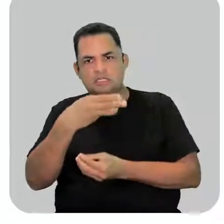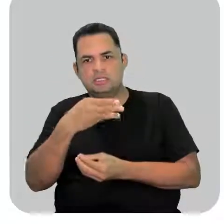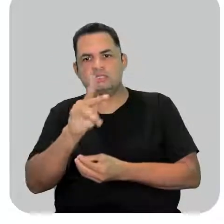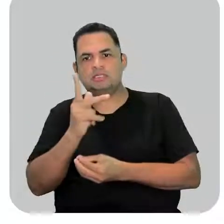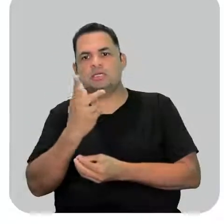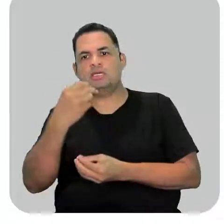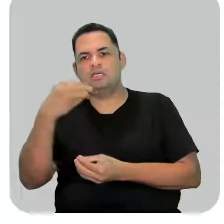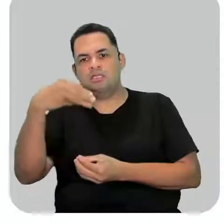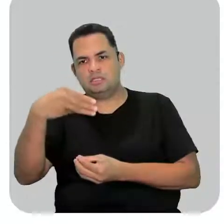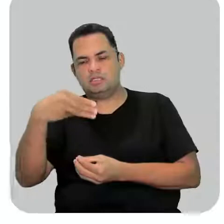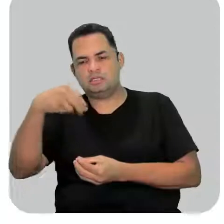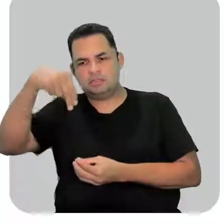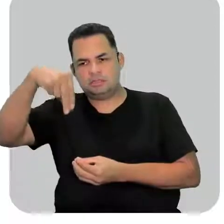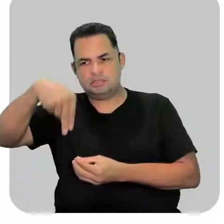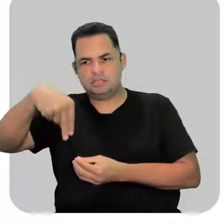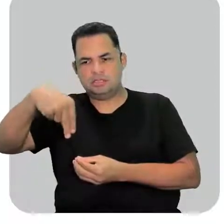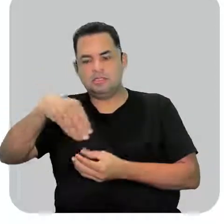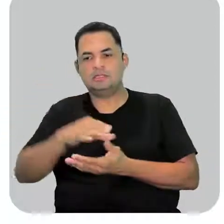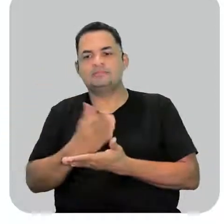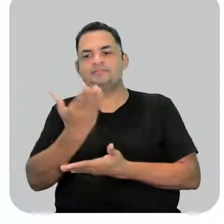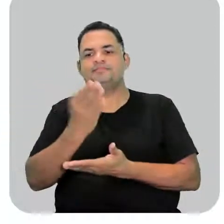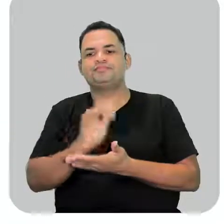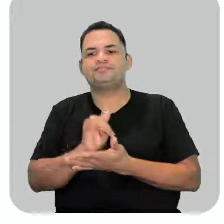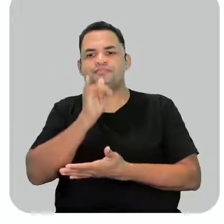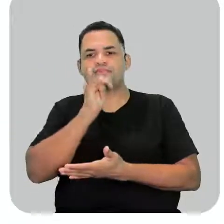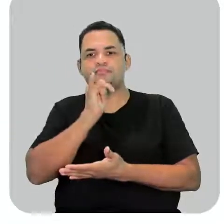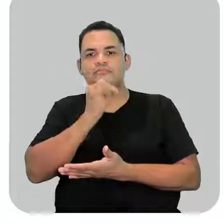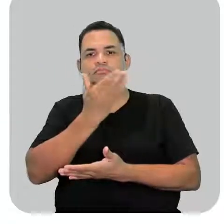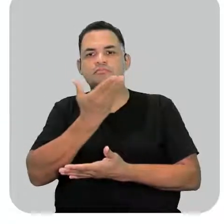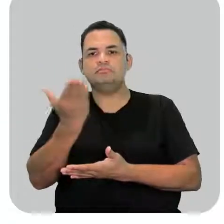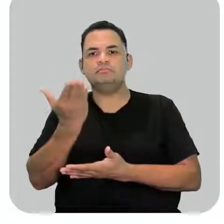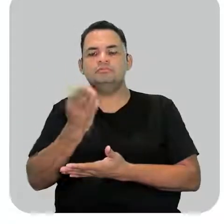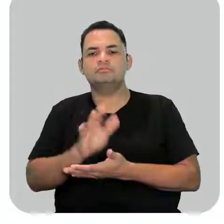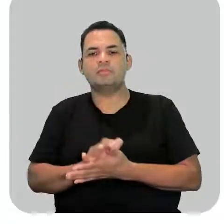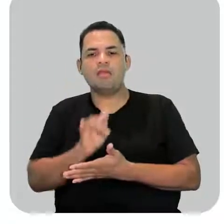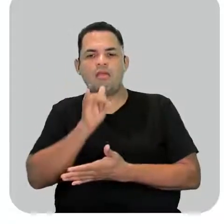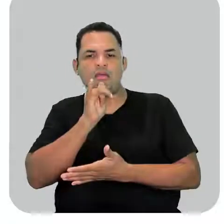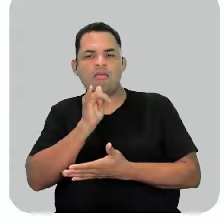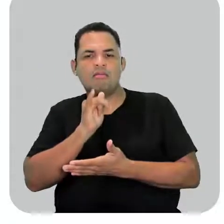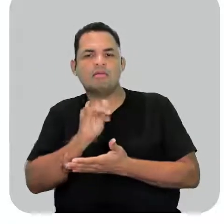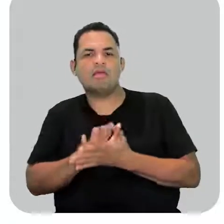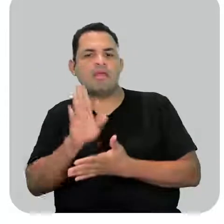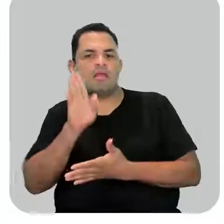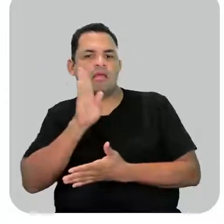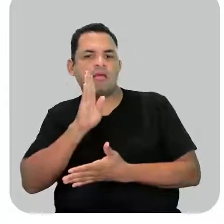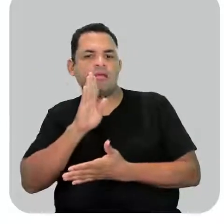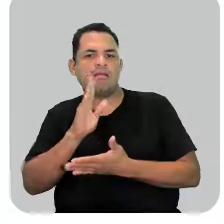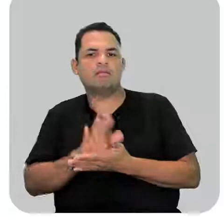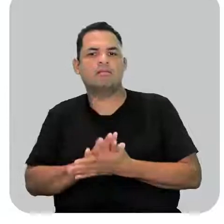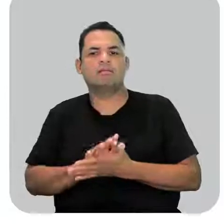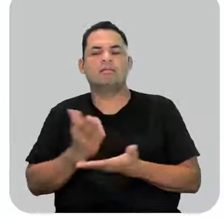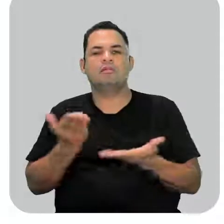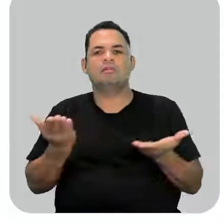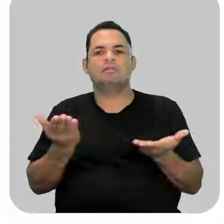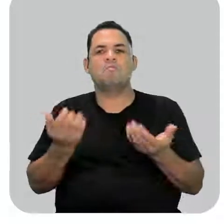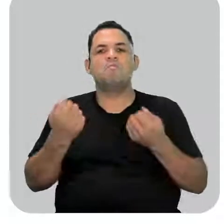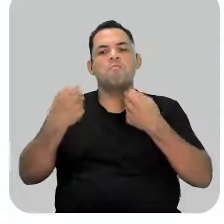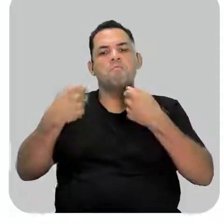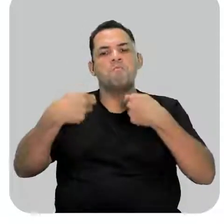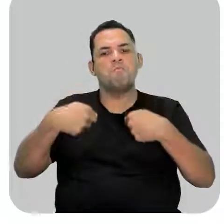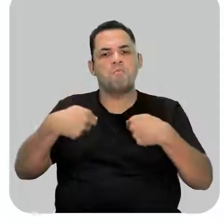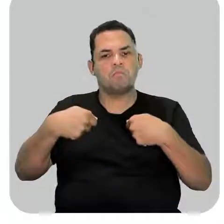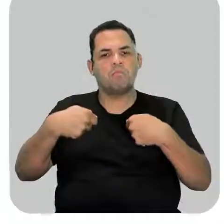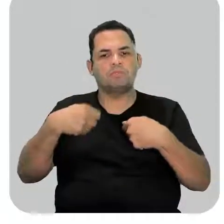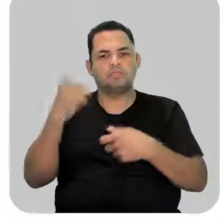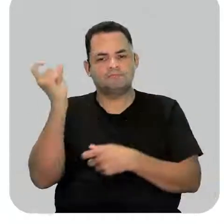C3H3N. Então, pessoal, esse exemplo aqui é um exemplo bem bacana, o que quer dizer que pode ser um pouco